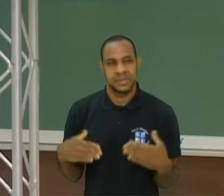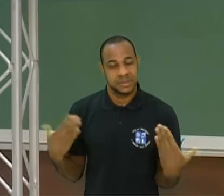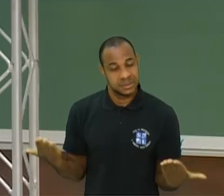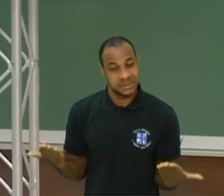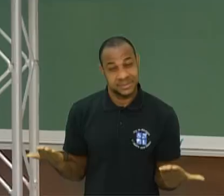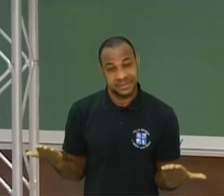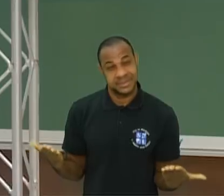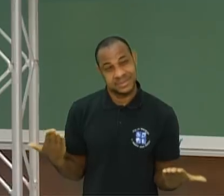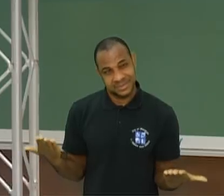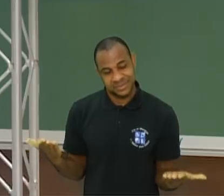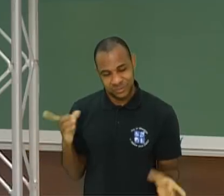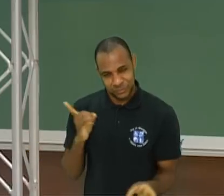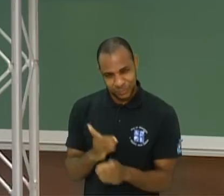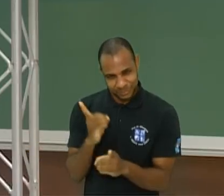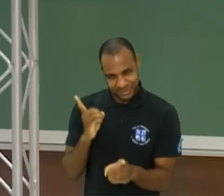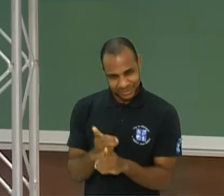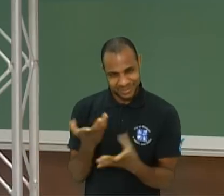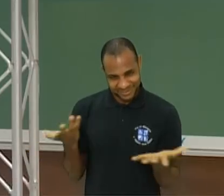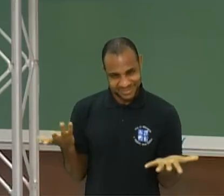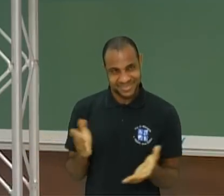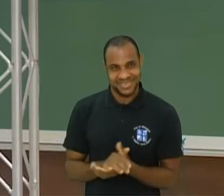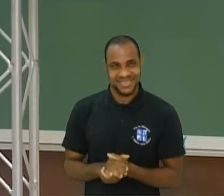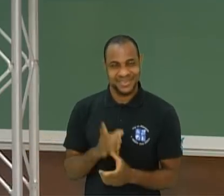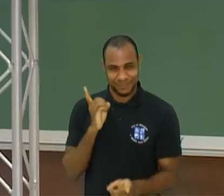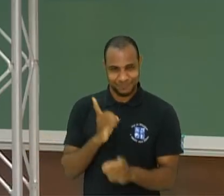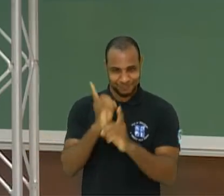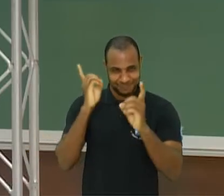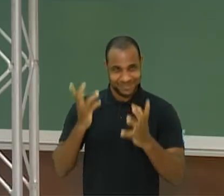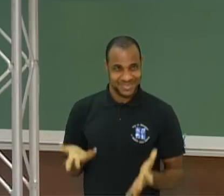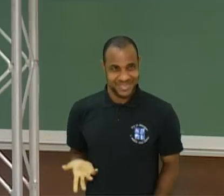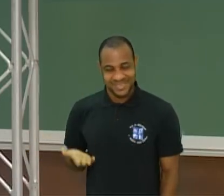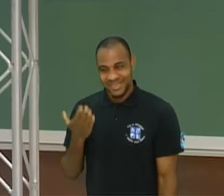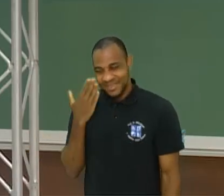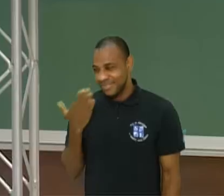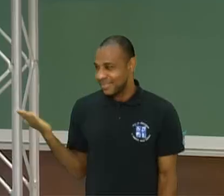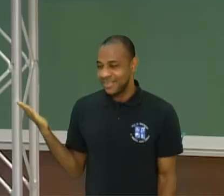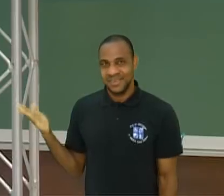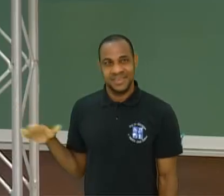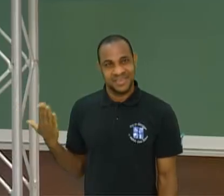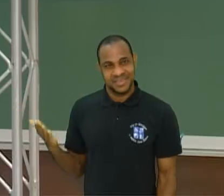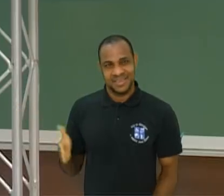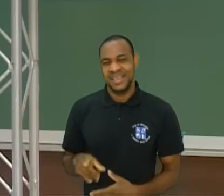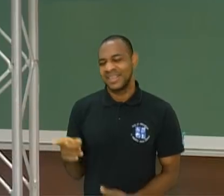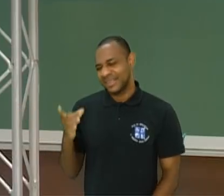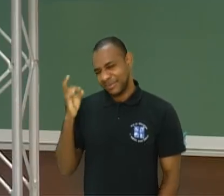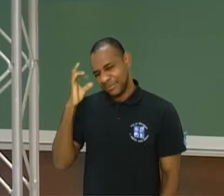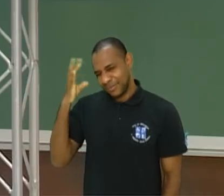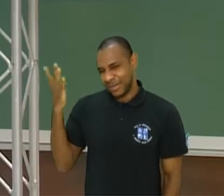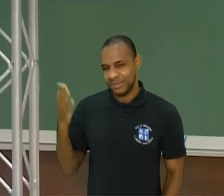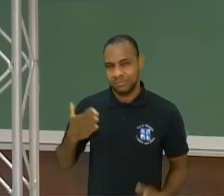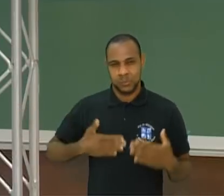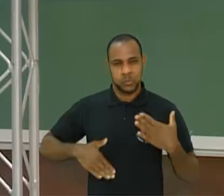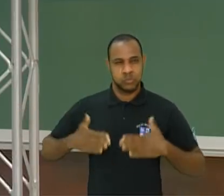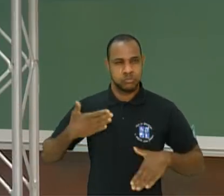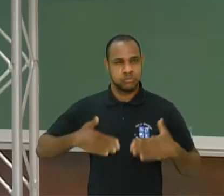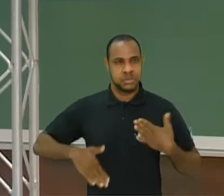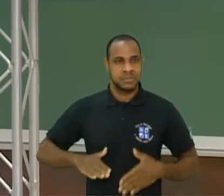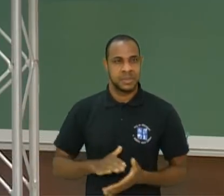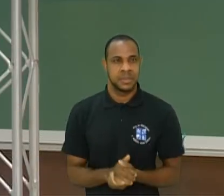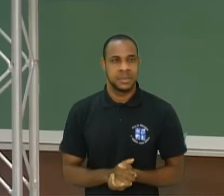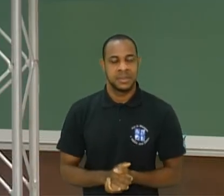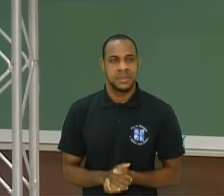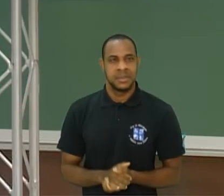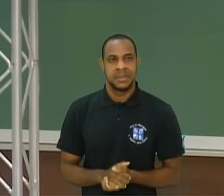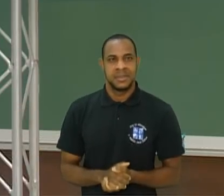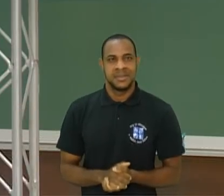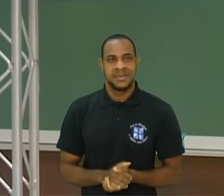E aí, vocês descobriram? Então vamos lá, vamos desvendar, mas eu acho que essa estava moleza, hein? Tava tranquilo. Então vamos lá,